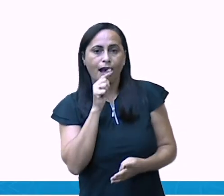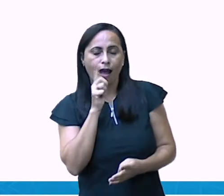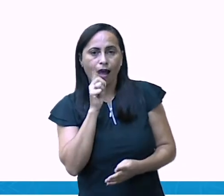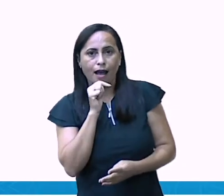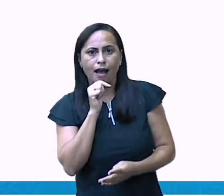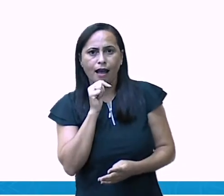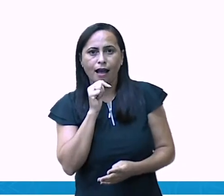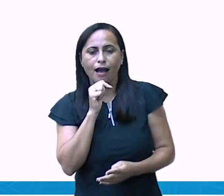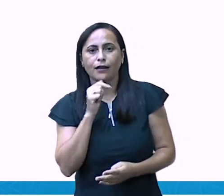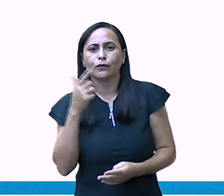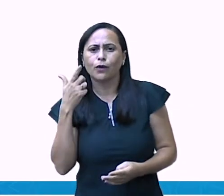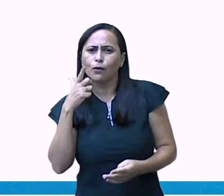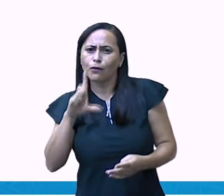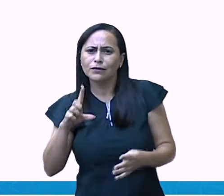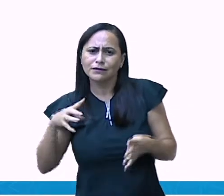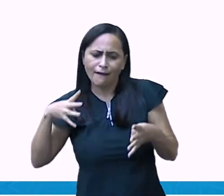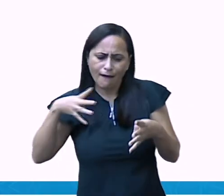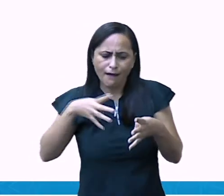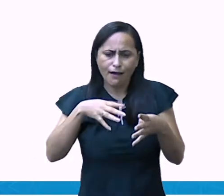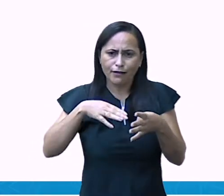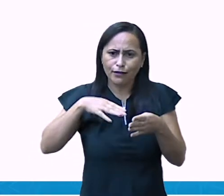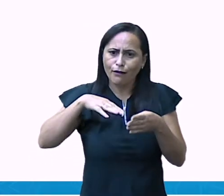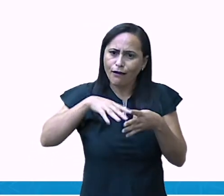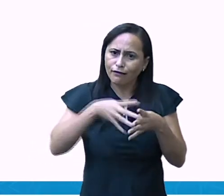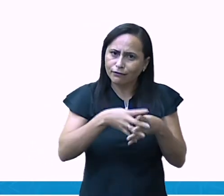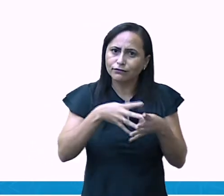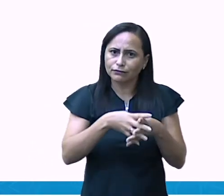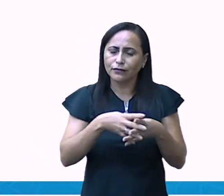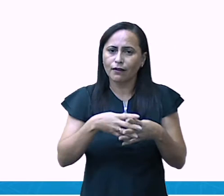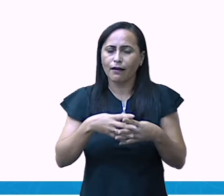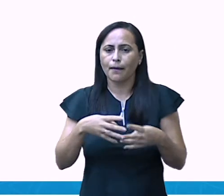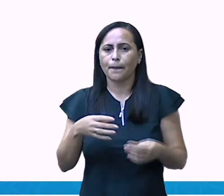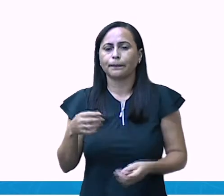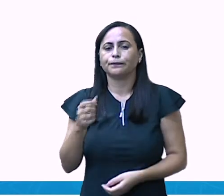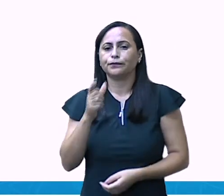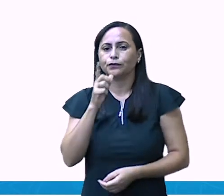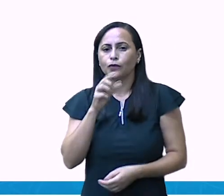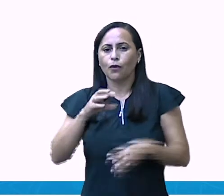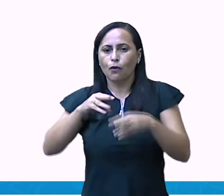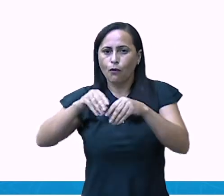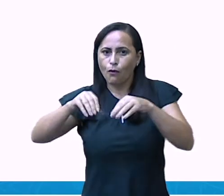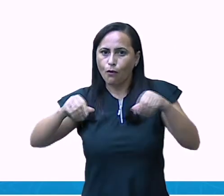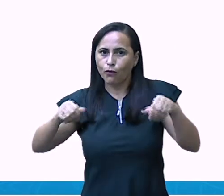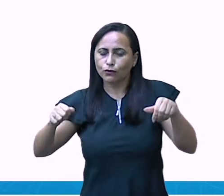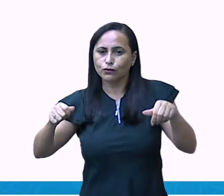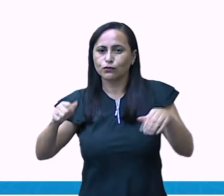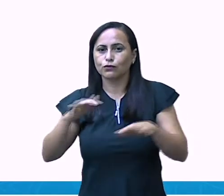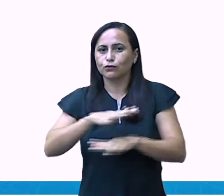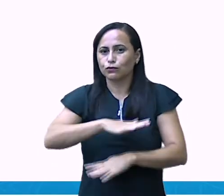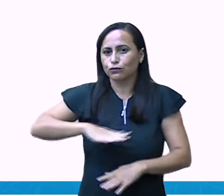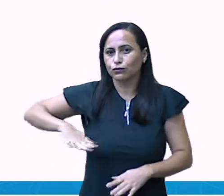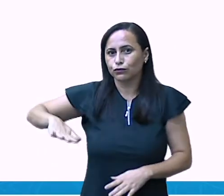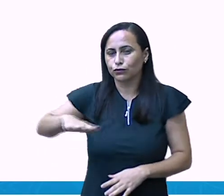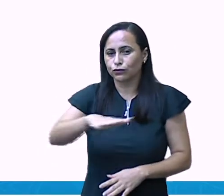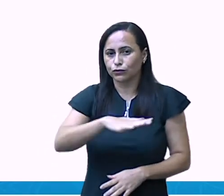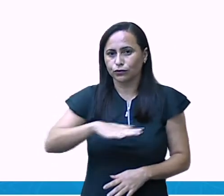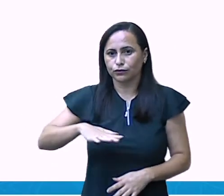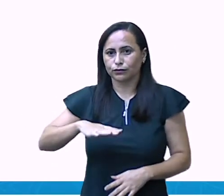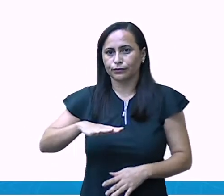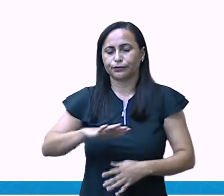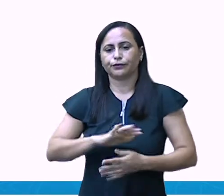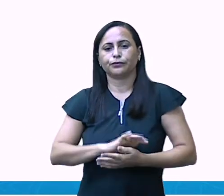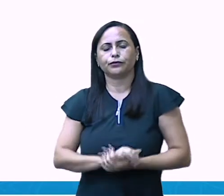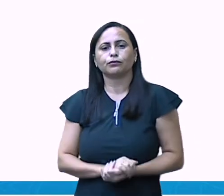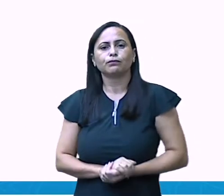que atrapalham o desenvolvimento da agricultura, né? Por exemplo, como ele é um solo mais... O que é